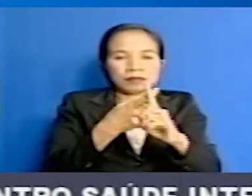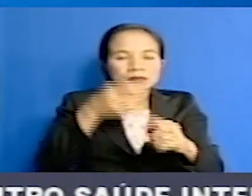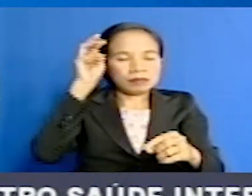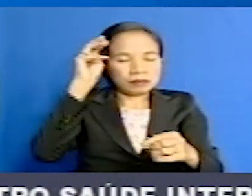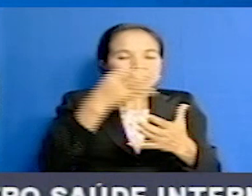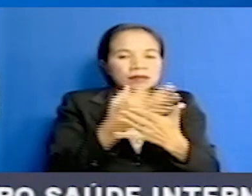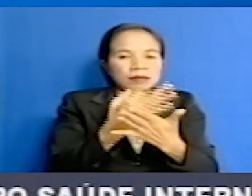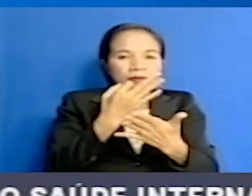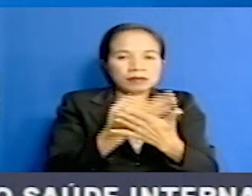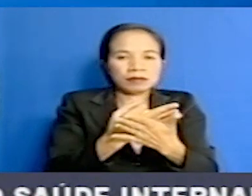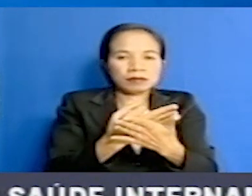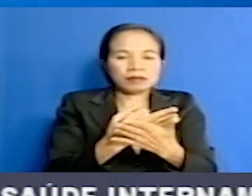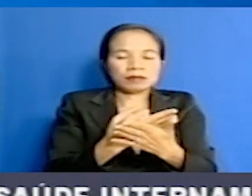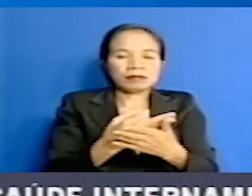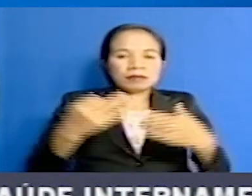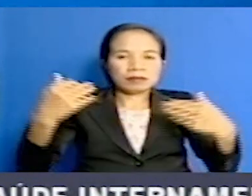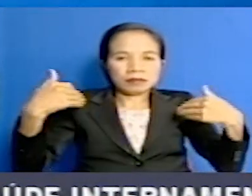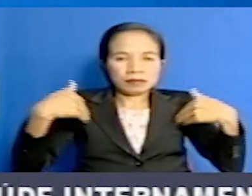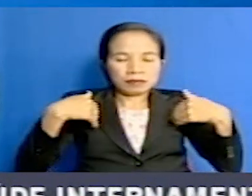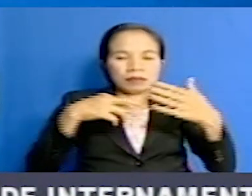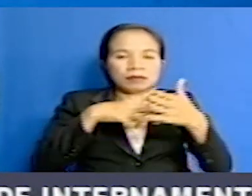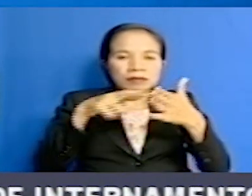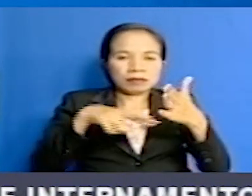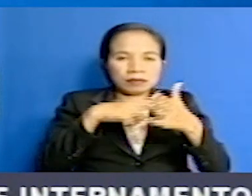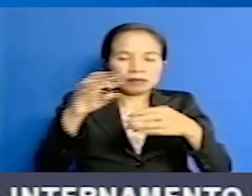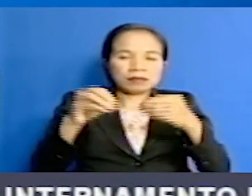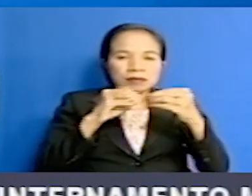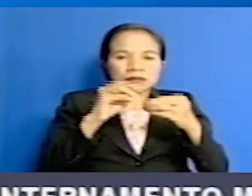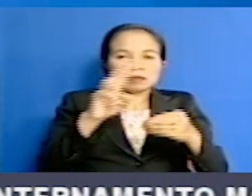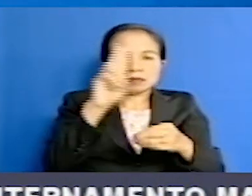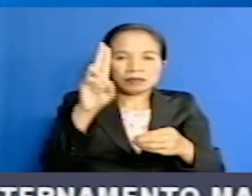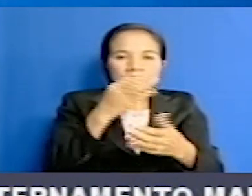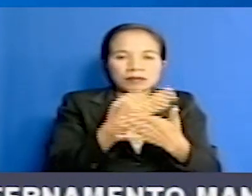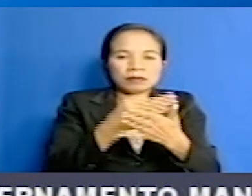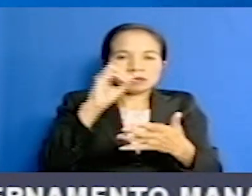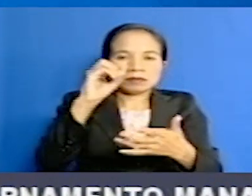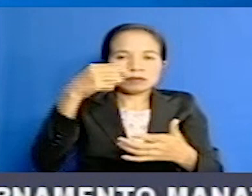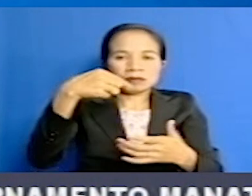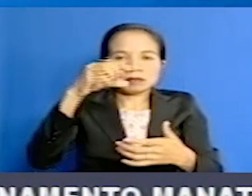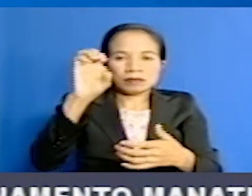Finanças. Nebe estabelece a regra, Cira, com a execução Orçamento Geral do Estado para